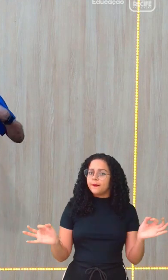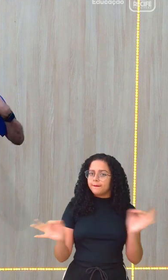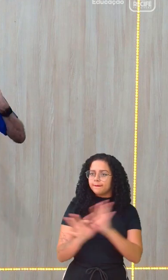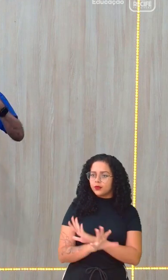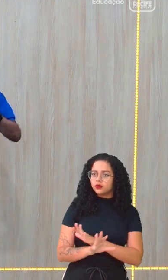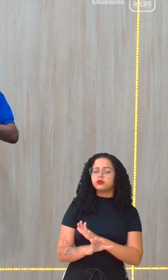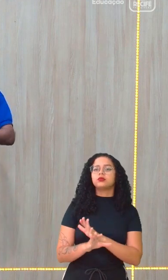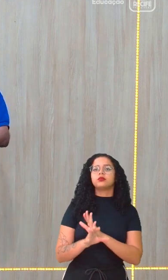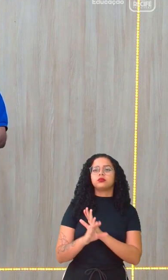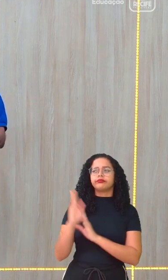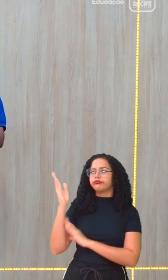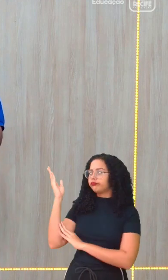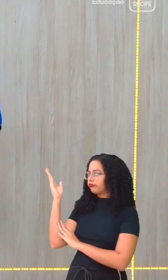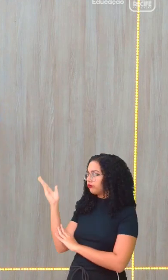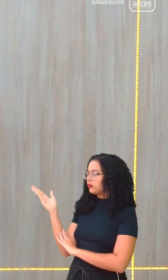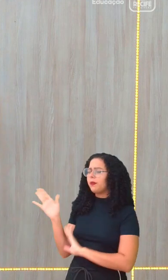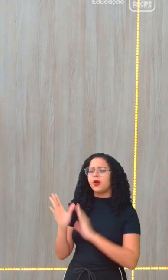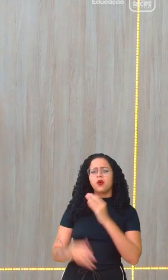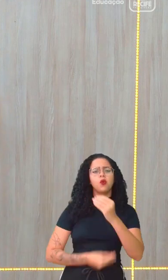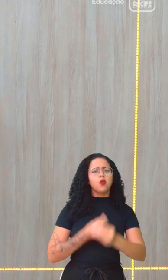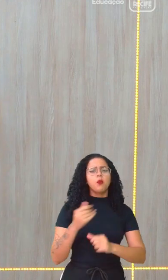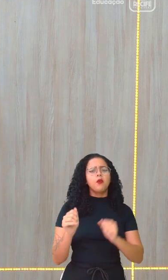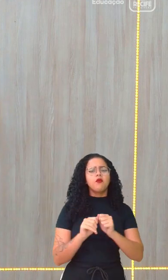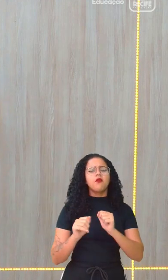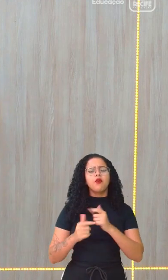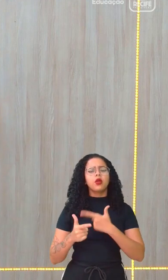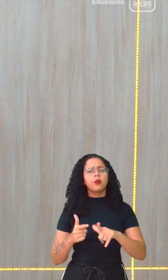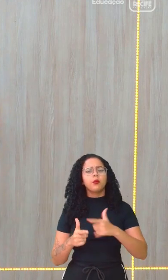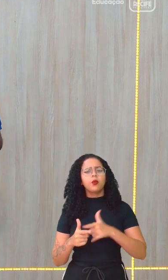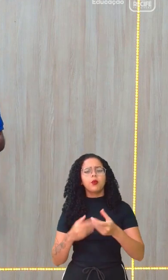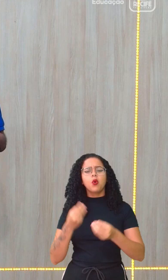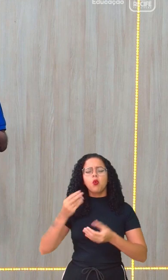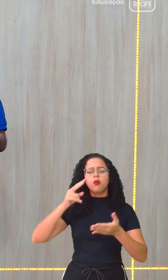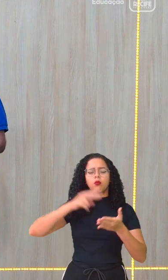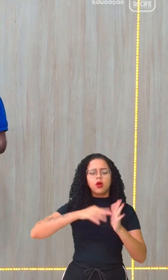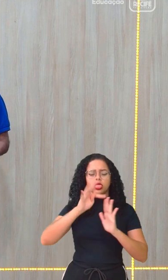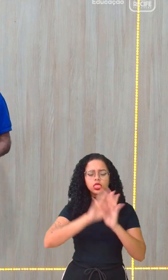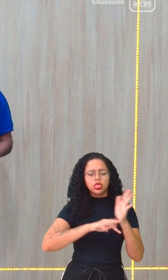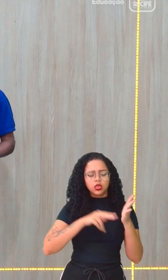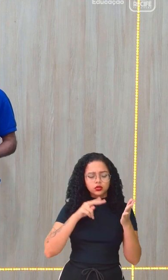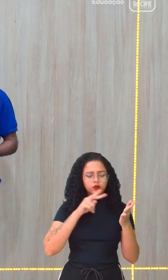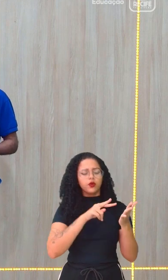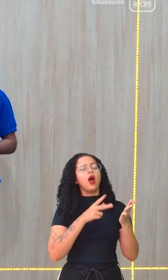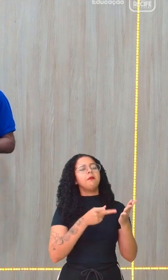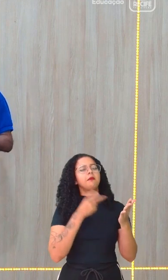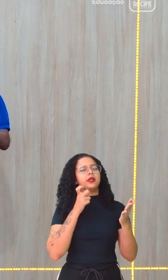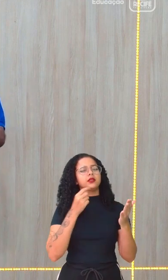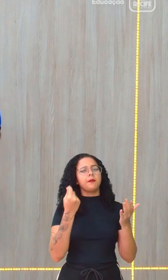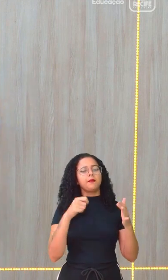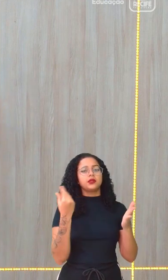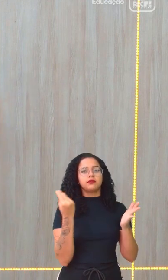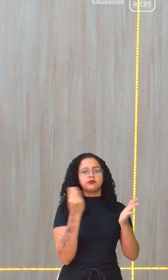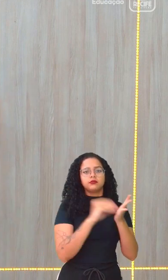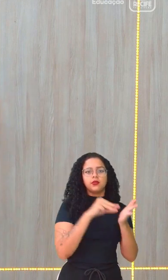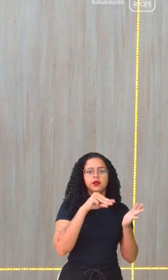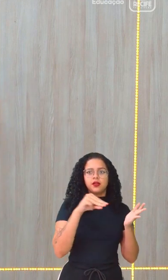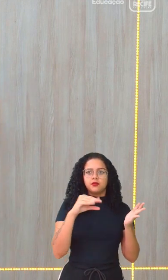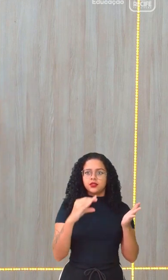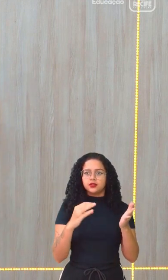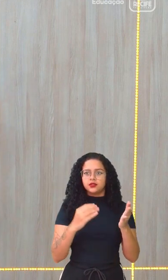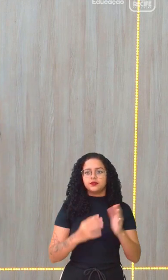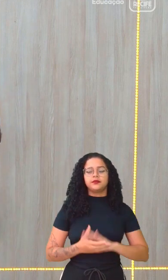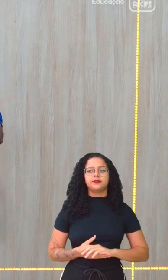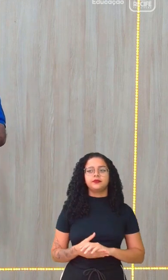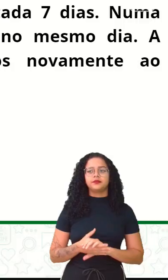precisa entender como é que faz isso através de um problema, como é que eu desenvolvo isso. Aí você vai, coloquei um textinho aí, tela cheia, por